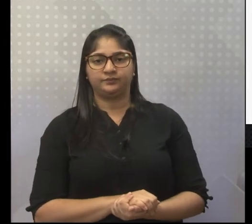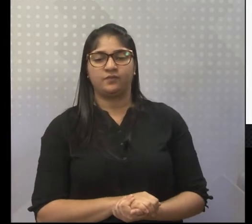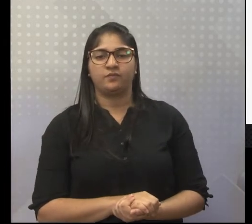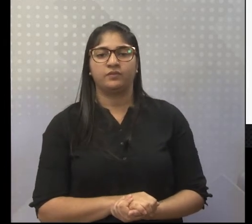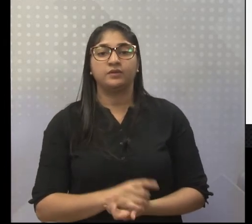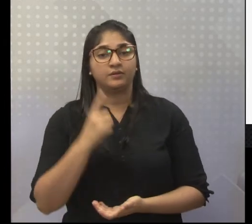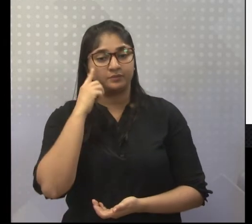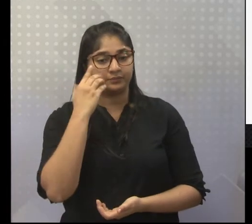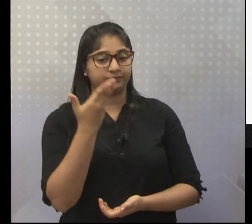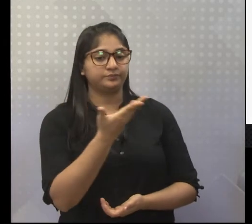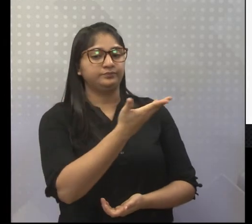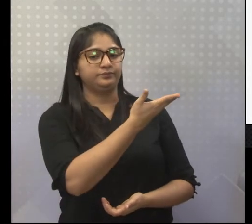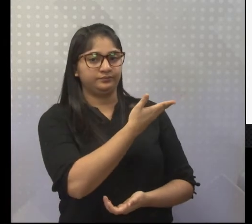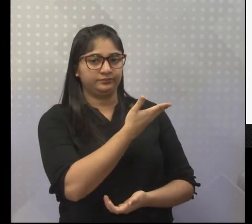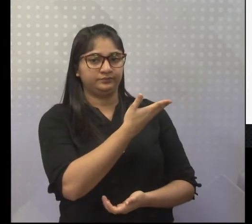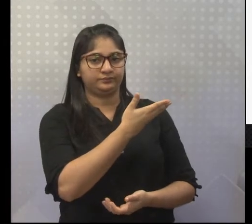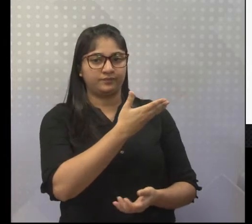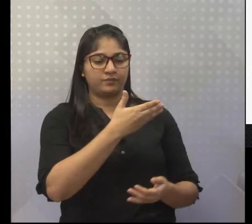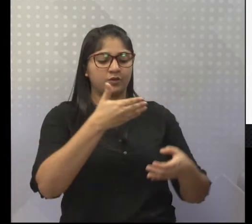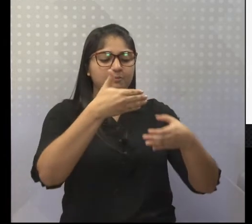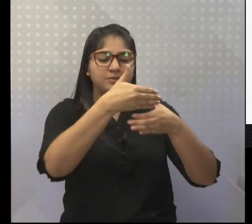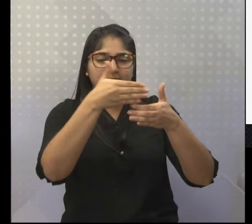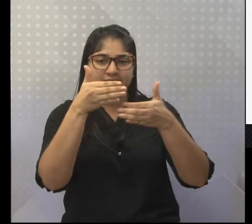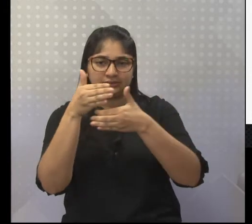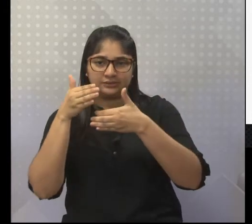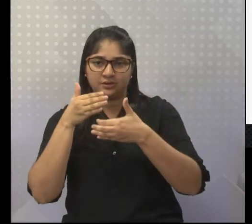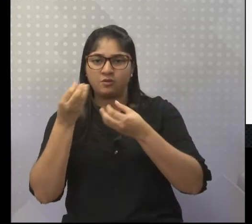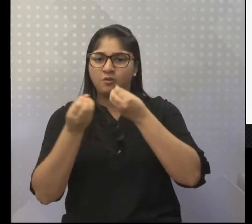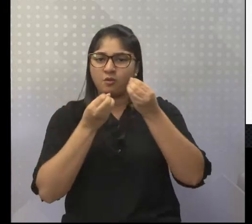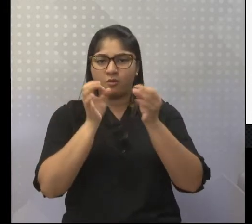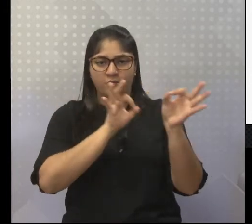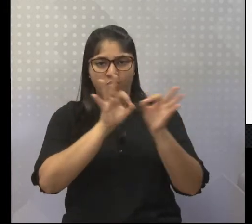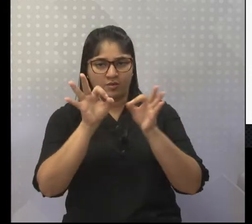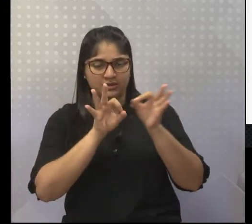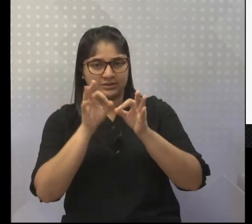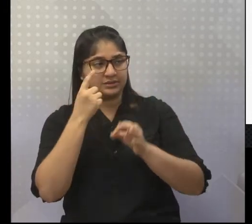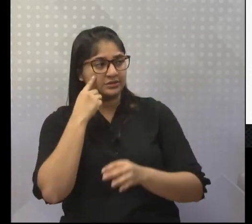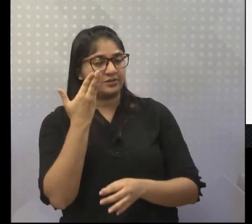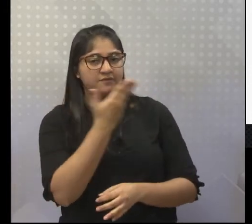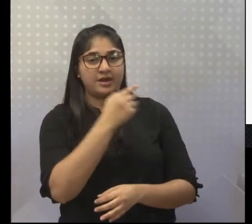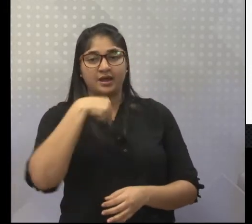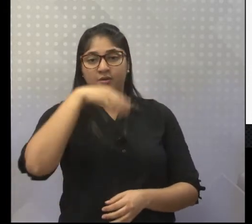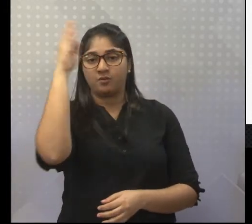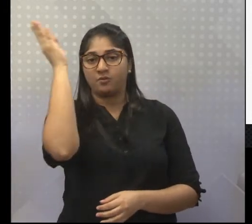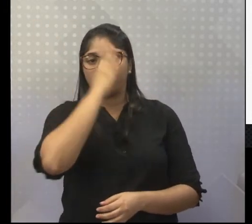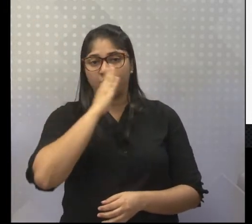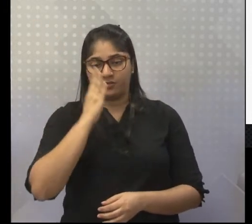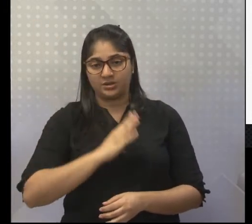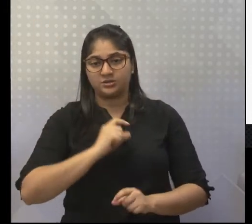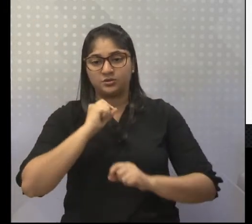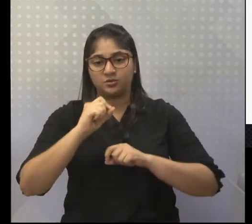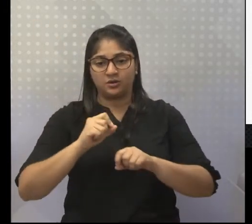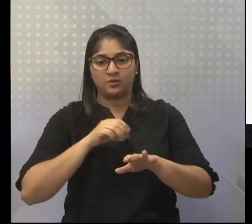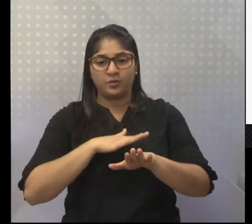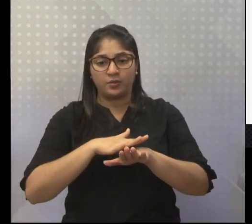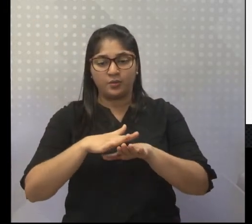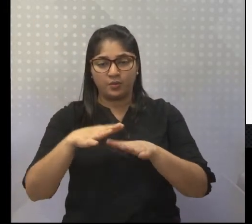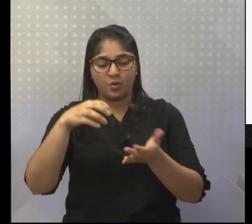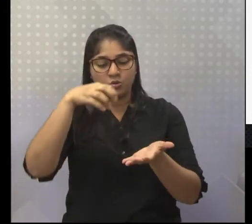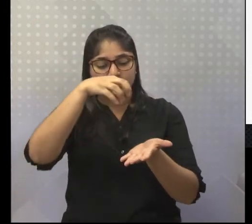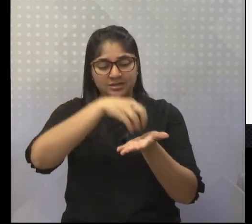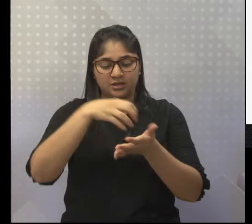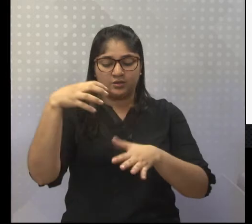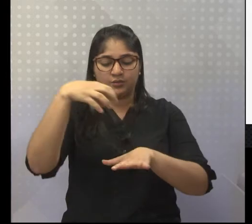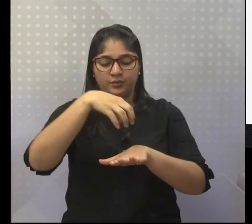oi e aí tem uma imagem aí ó das placas tectônicas como é que tá essa subdivisão se você analisar ali o brasil está praticamente na parte